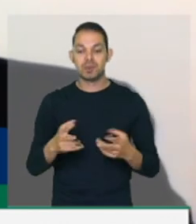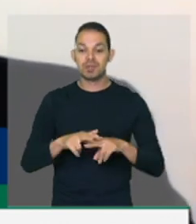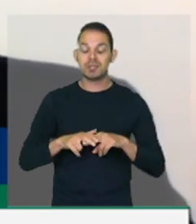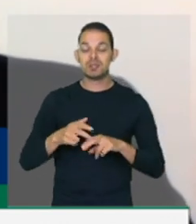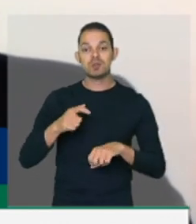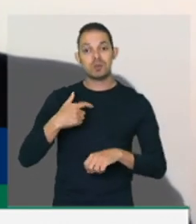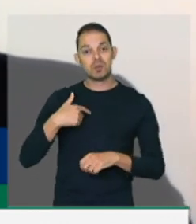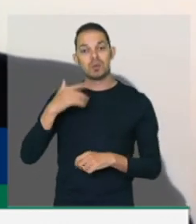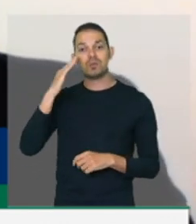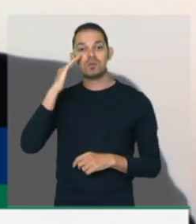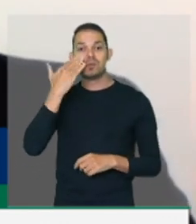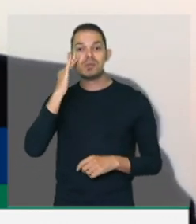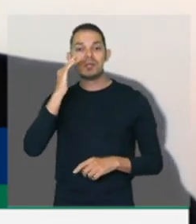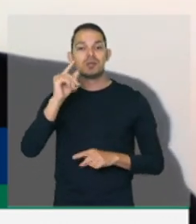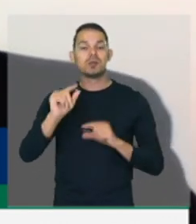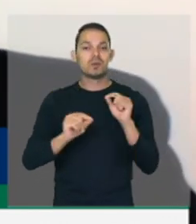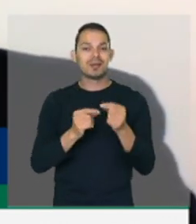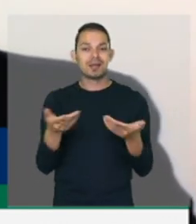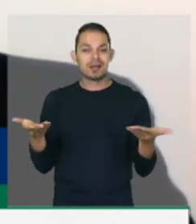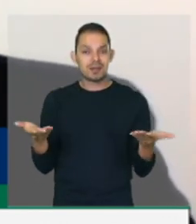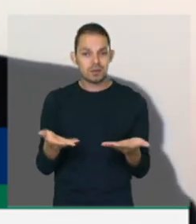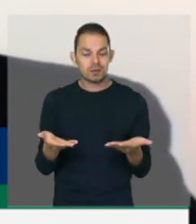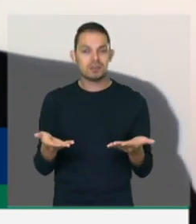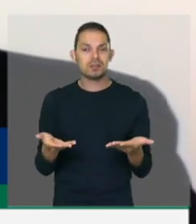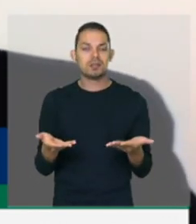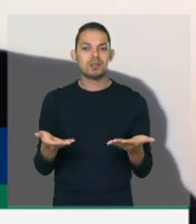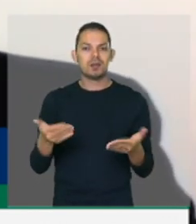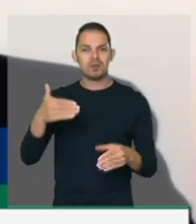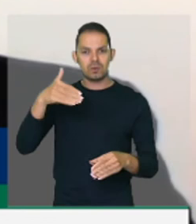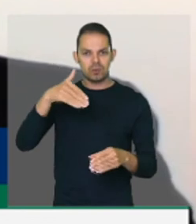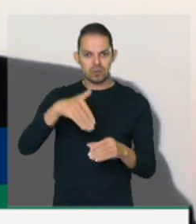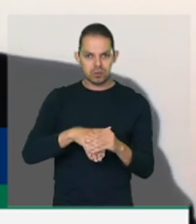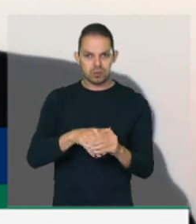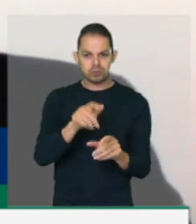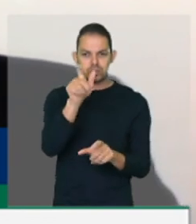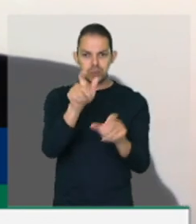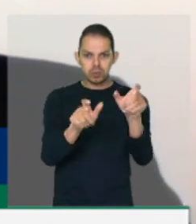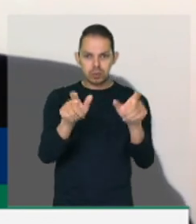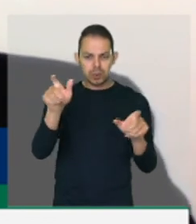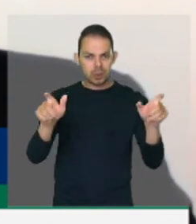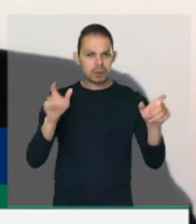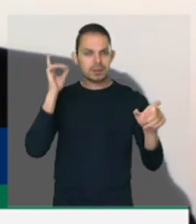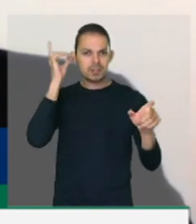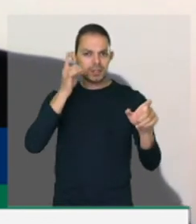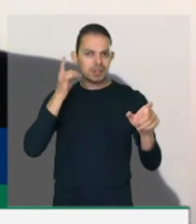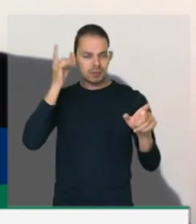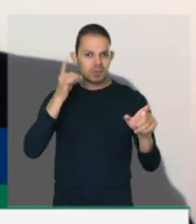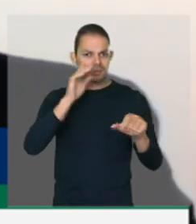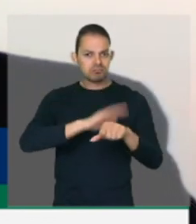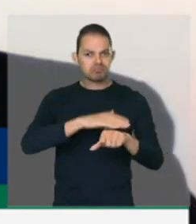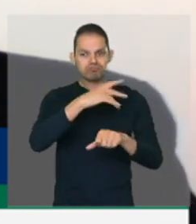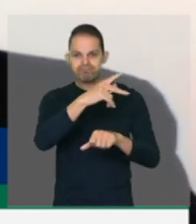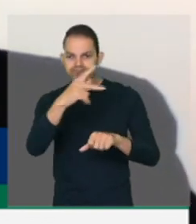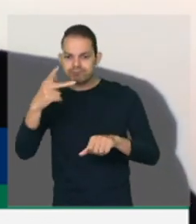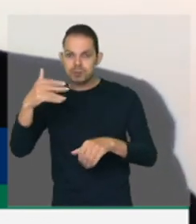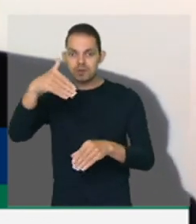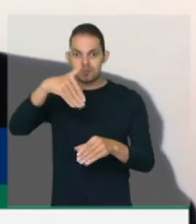que, neste momento, durante a votação, que os senhores e senhoras deputadas entendo que